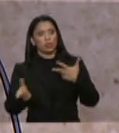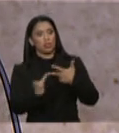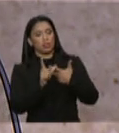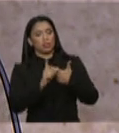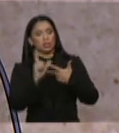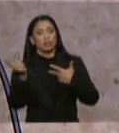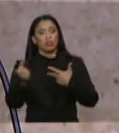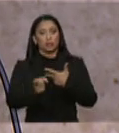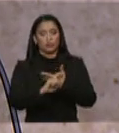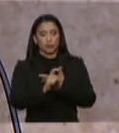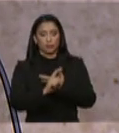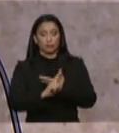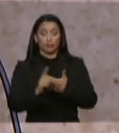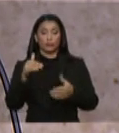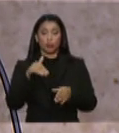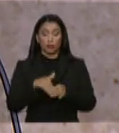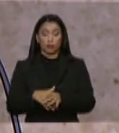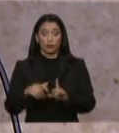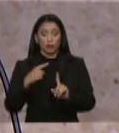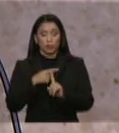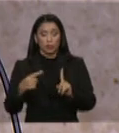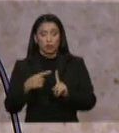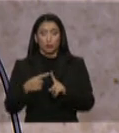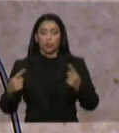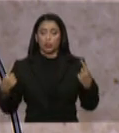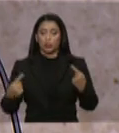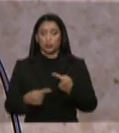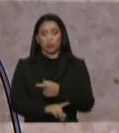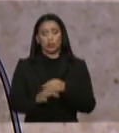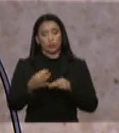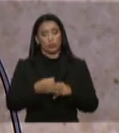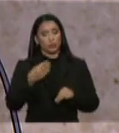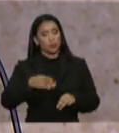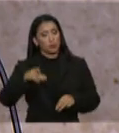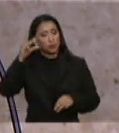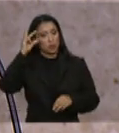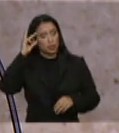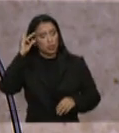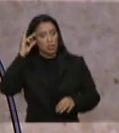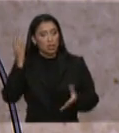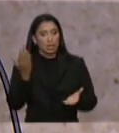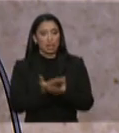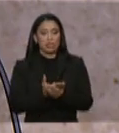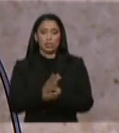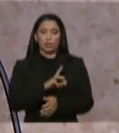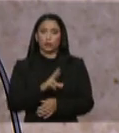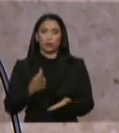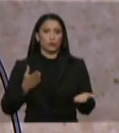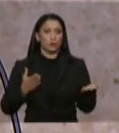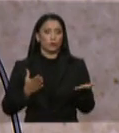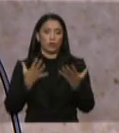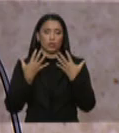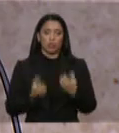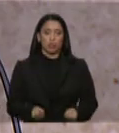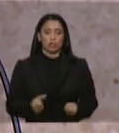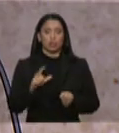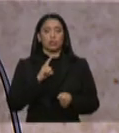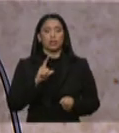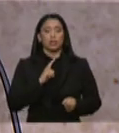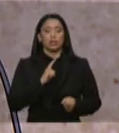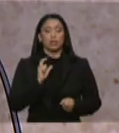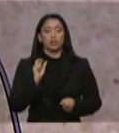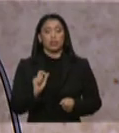parcialmente divergente do ministro André Mendonça que não conhecia da ação pelo acolhimento das